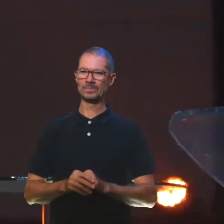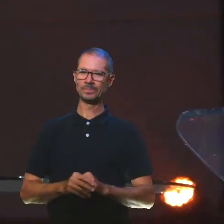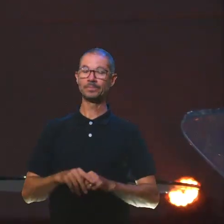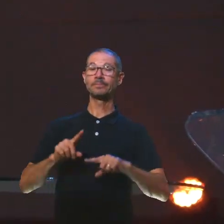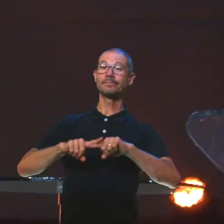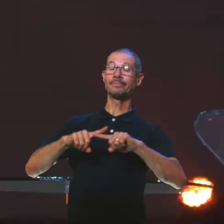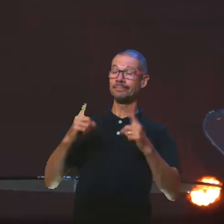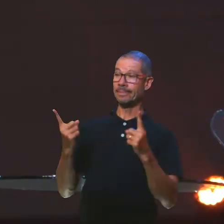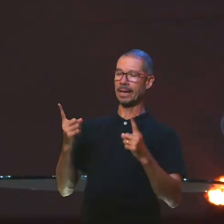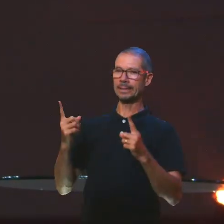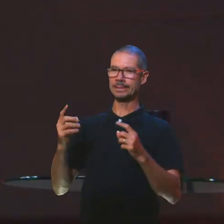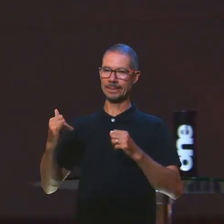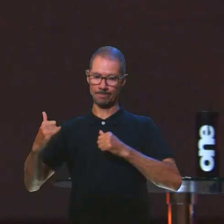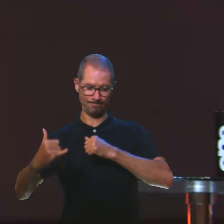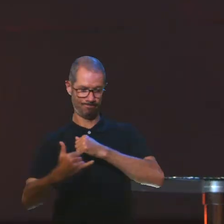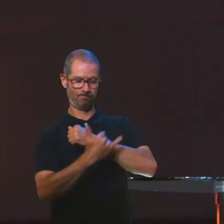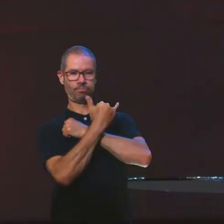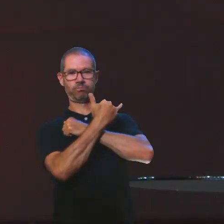mas ainda assim o traiu.